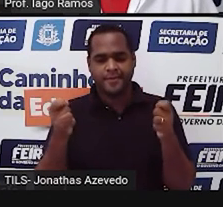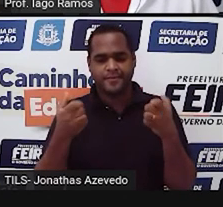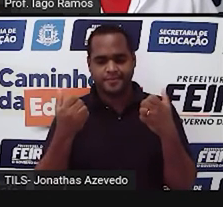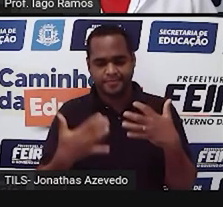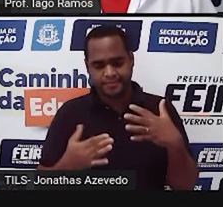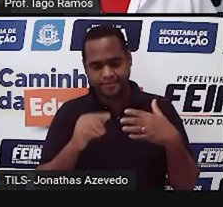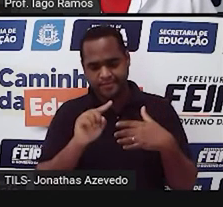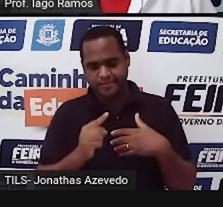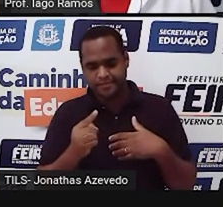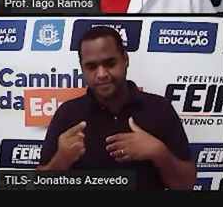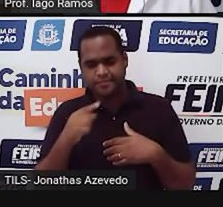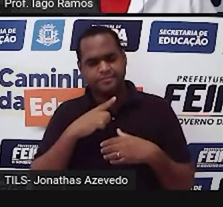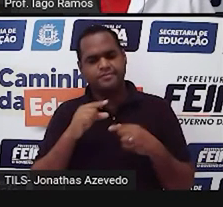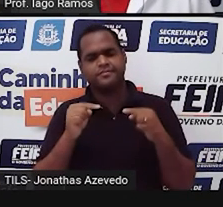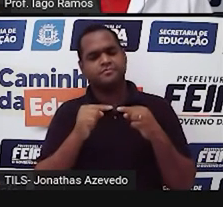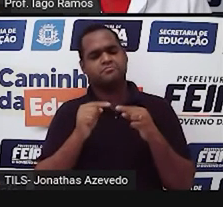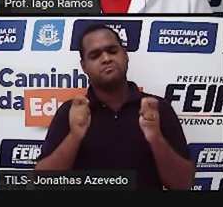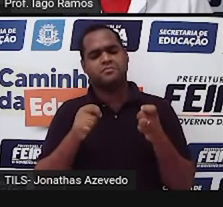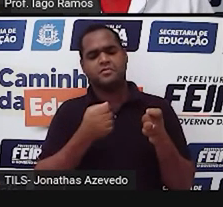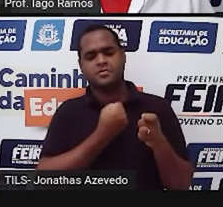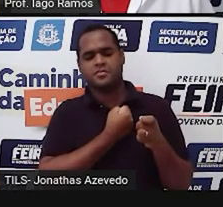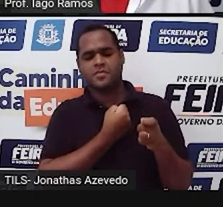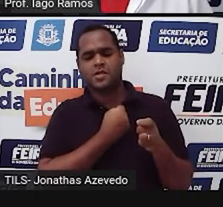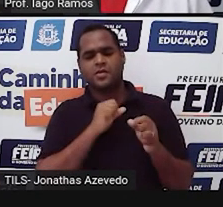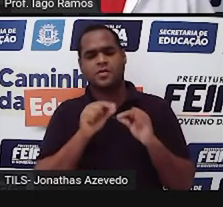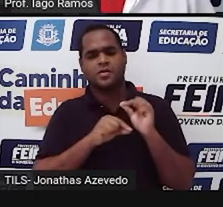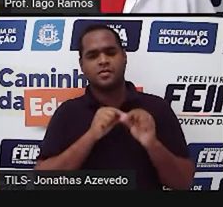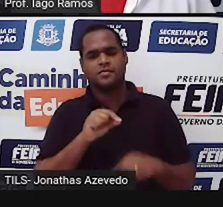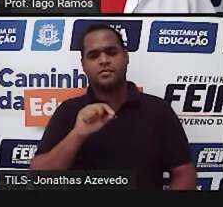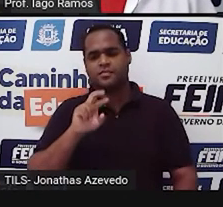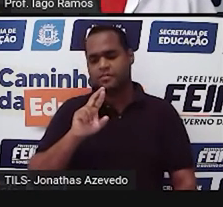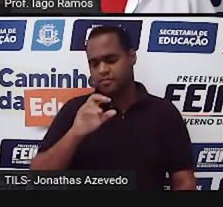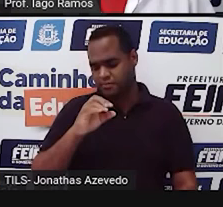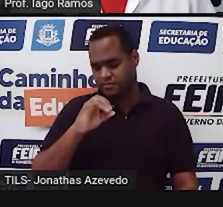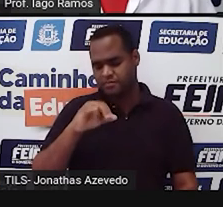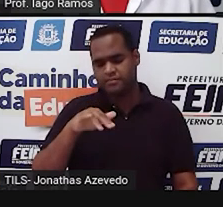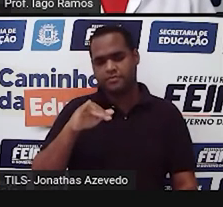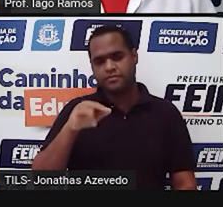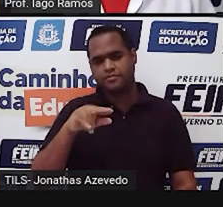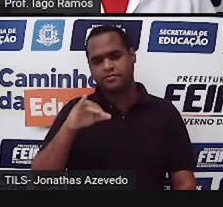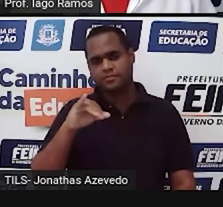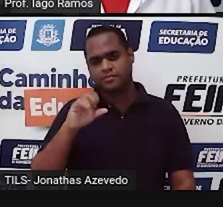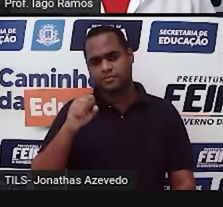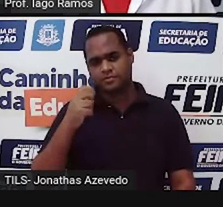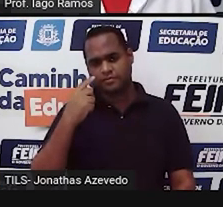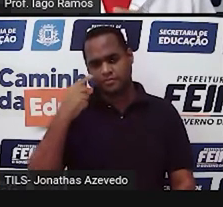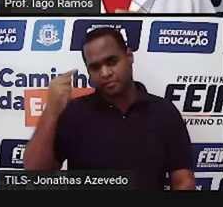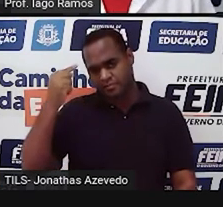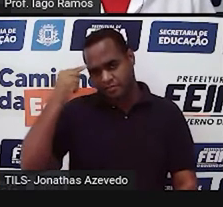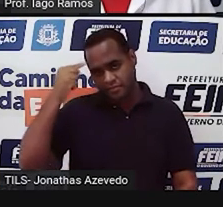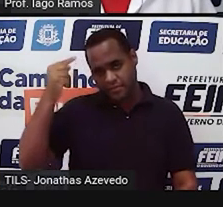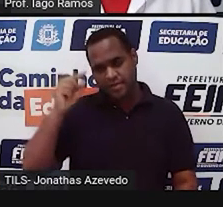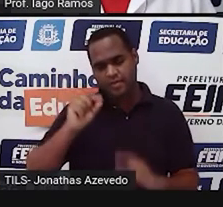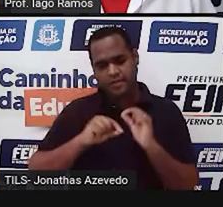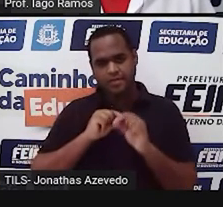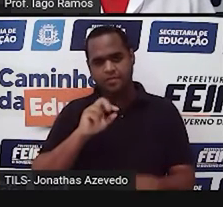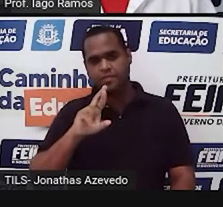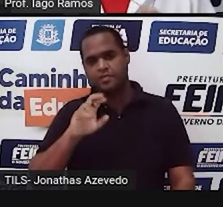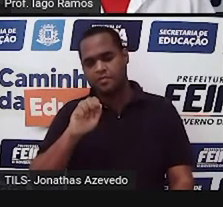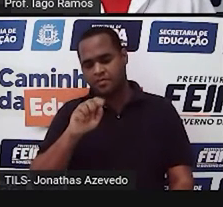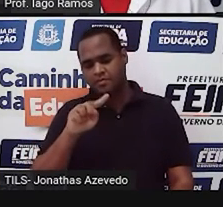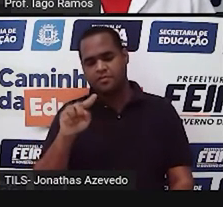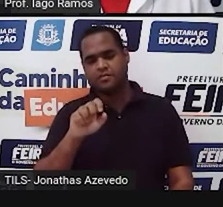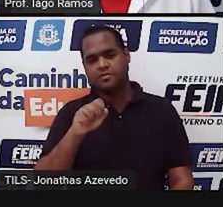por quê que é chamado de número racional porque racional tem a ver com uma ideia chamada de razão